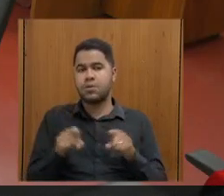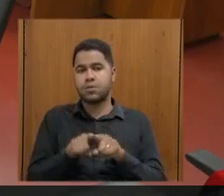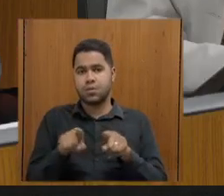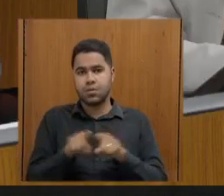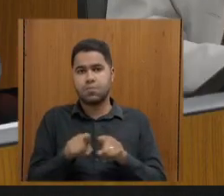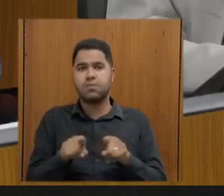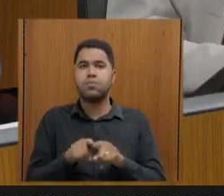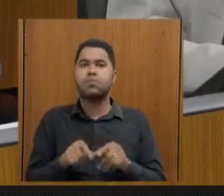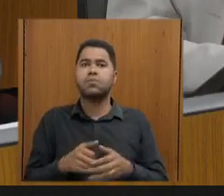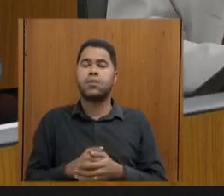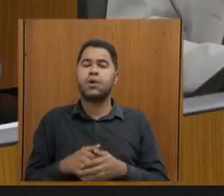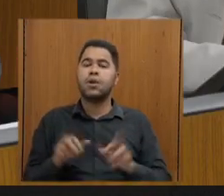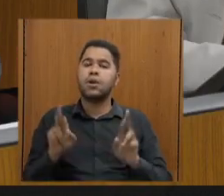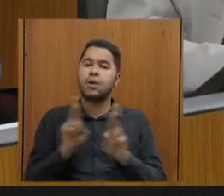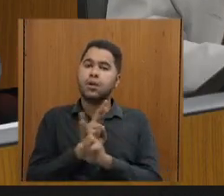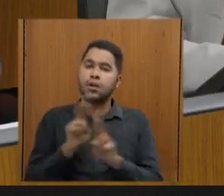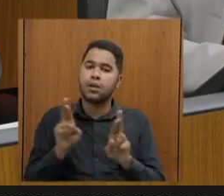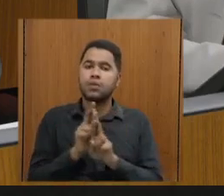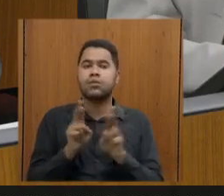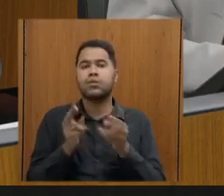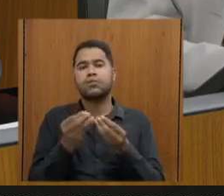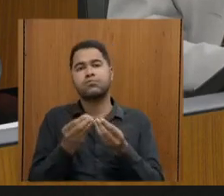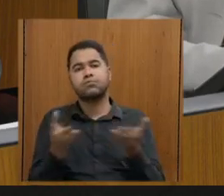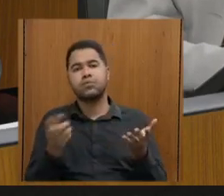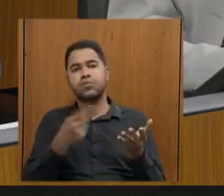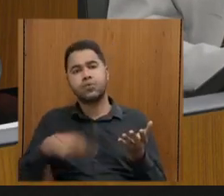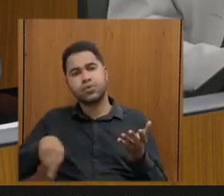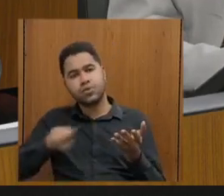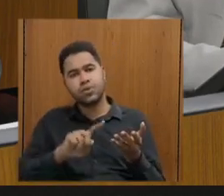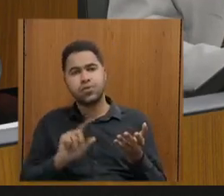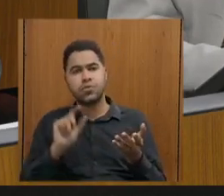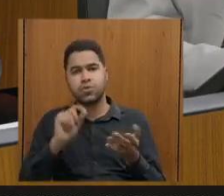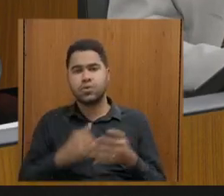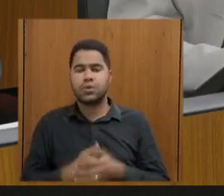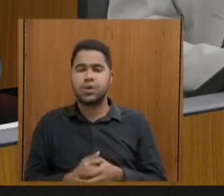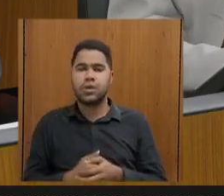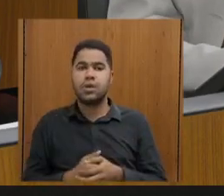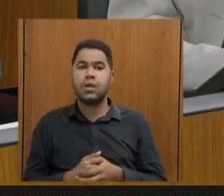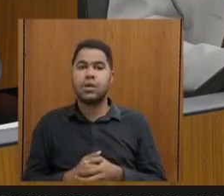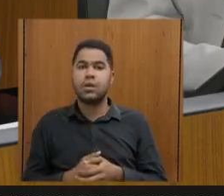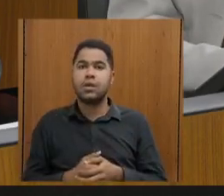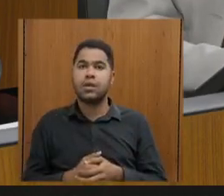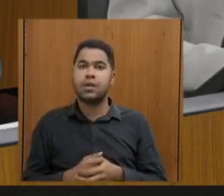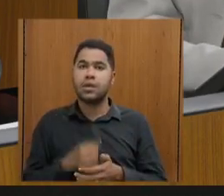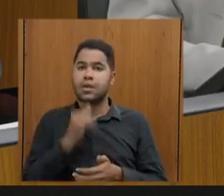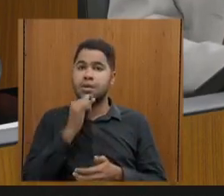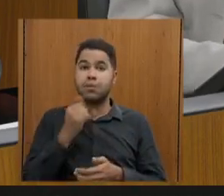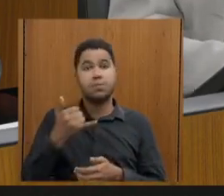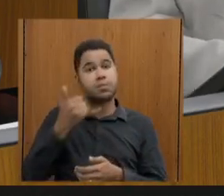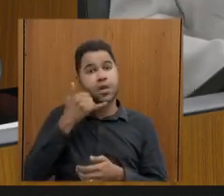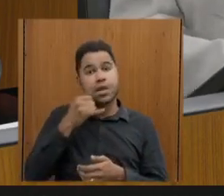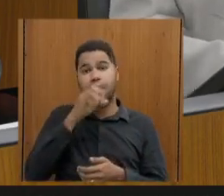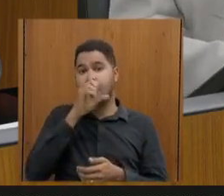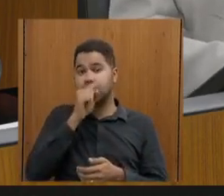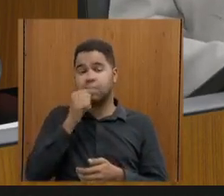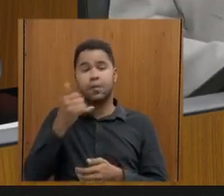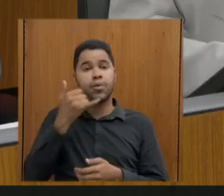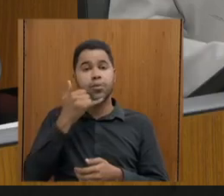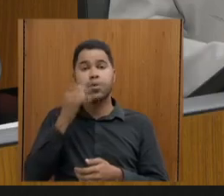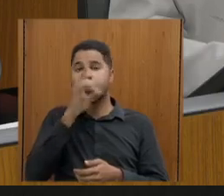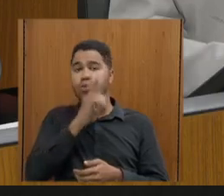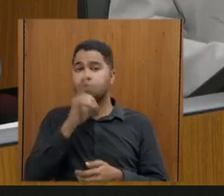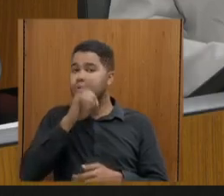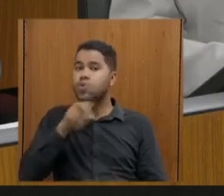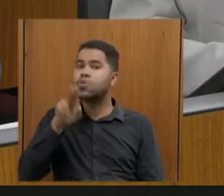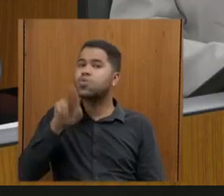para o com relação à disponibilidade Nossa diz o seguinte você me liga sábado Me liga domingo e nunca